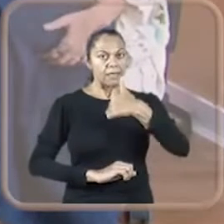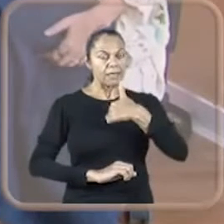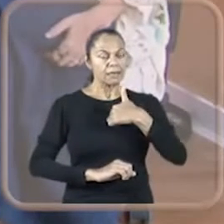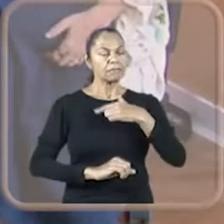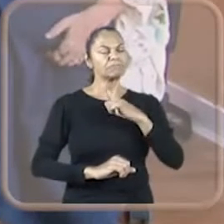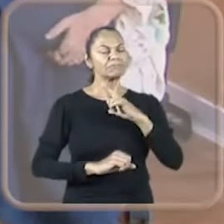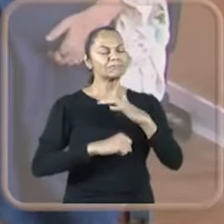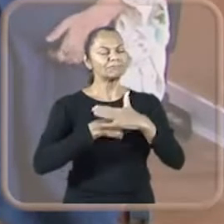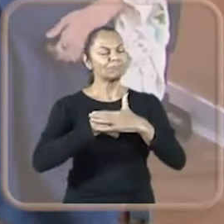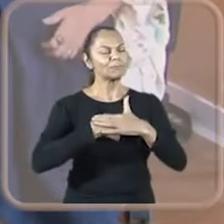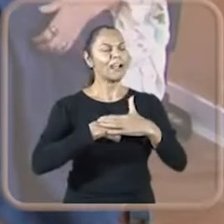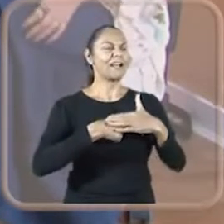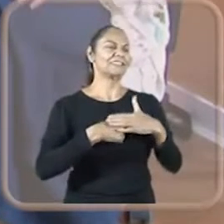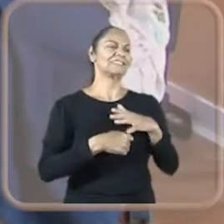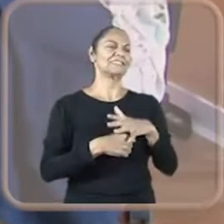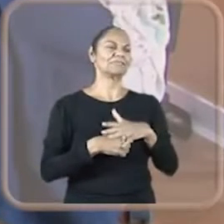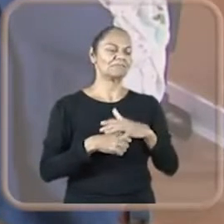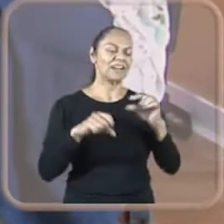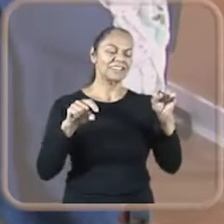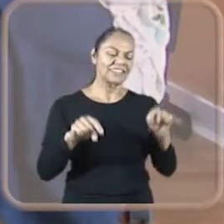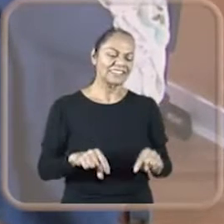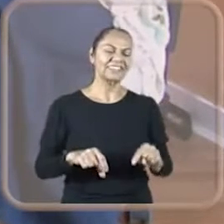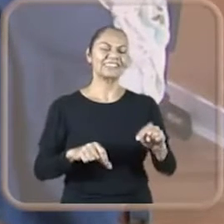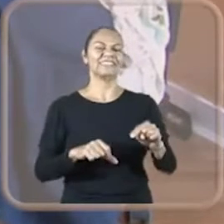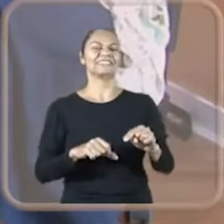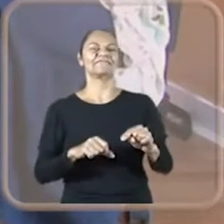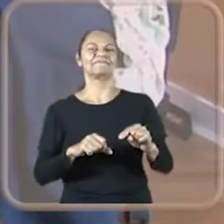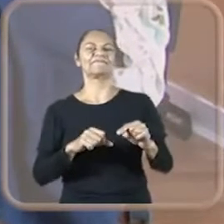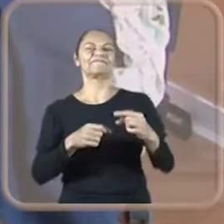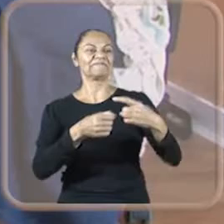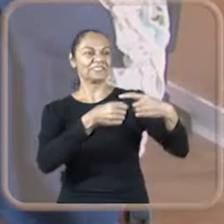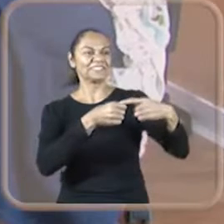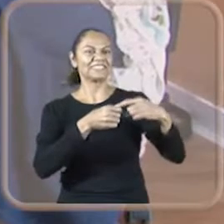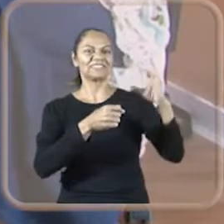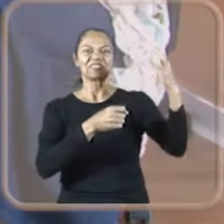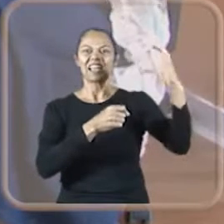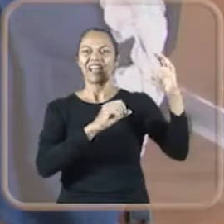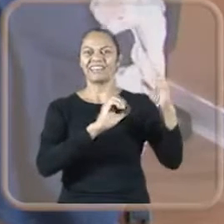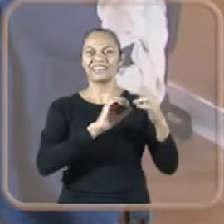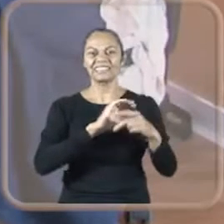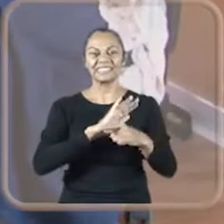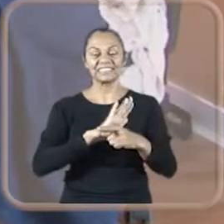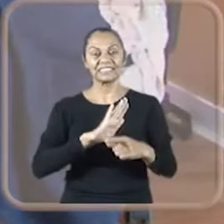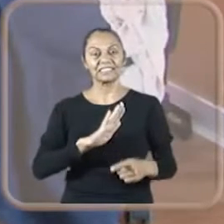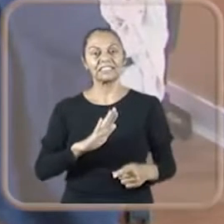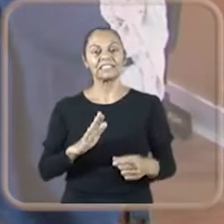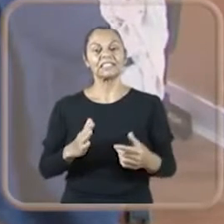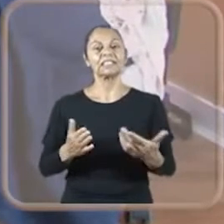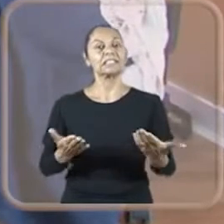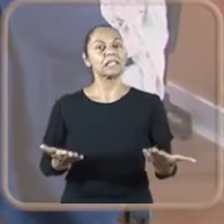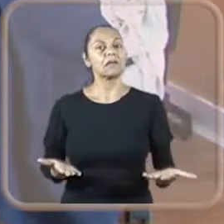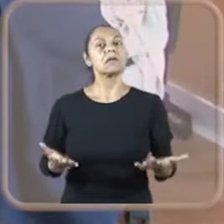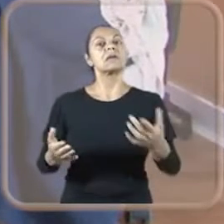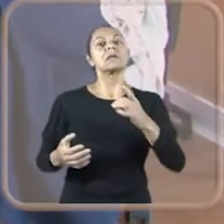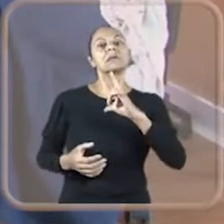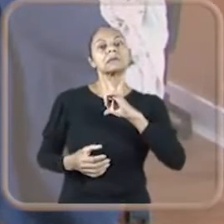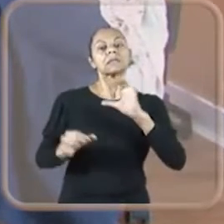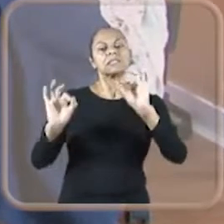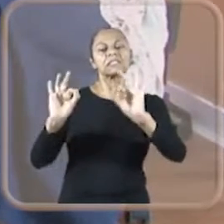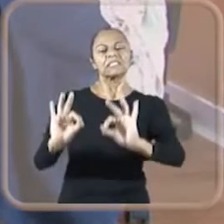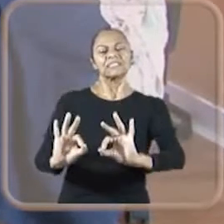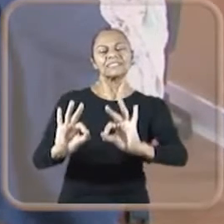pelo município de Cariacica também. Trabalhei em muitos municípios do estado, né? E tenho muito carinho pelo município